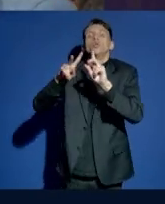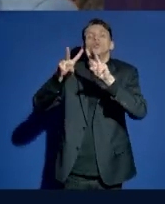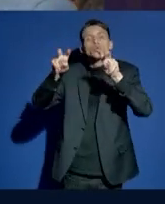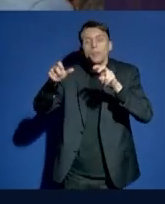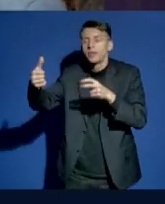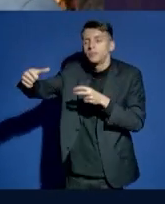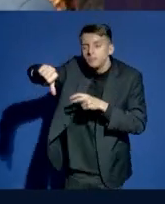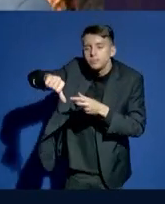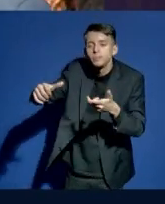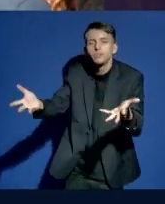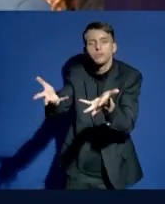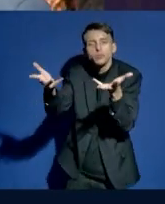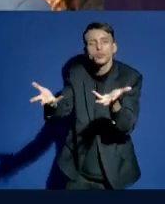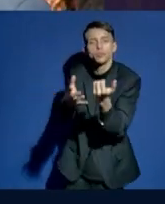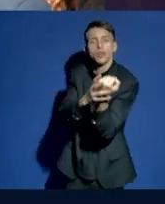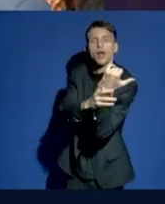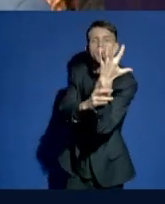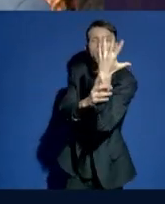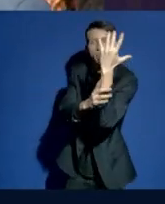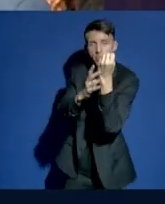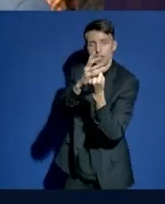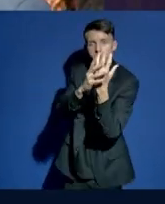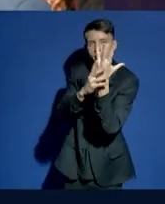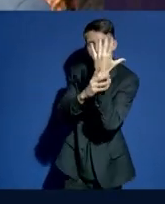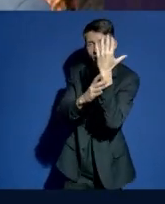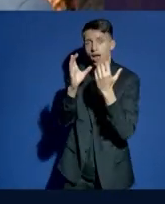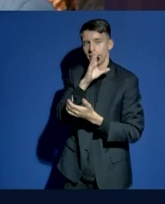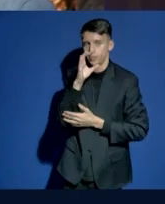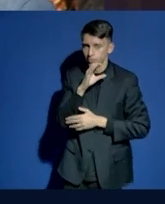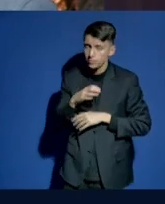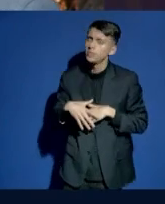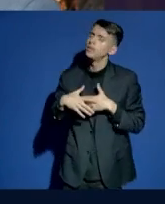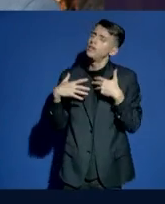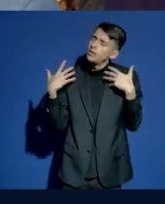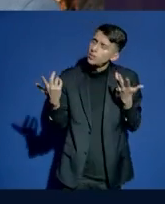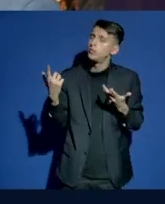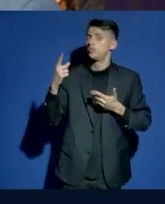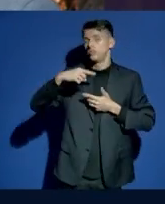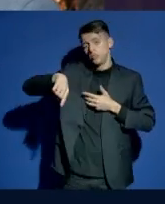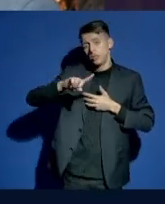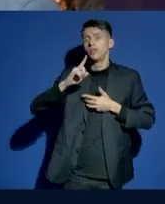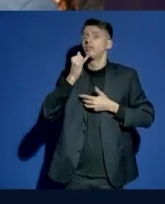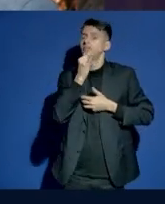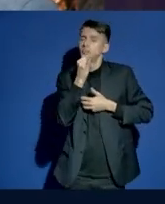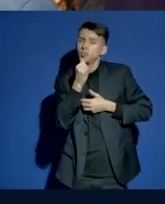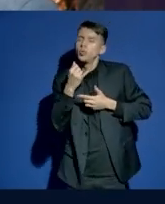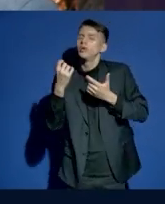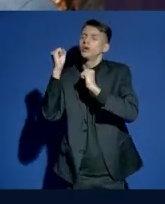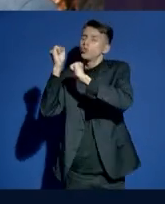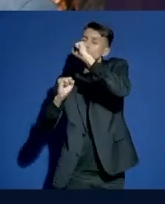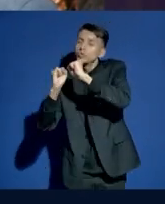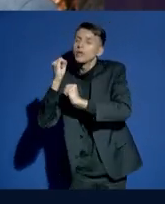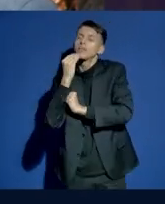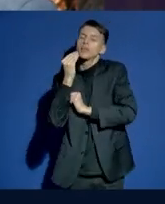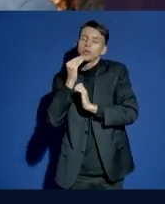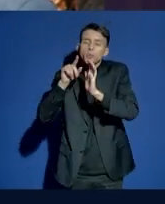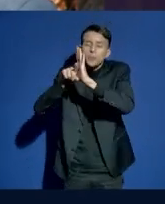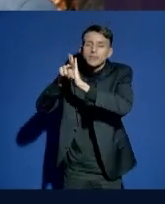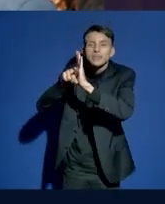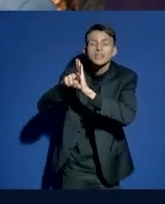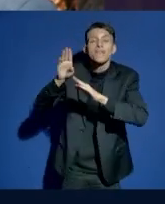tido um papel fundamental nisso, de entregar ao agricultor produtos cada vez mais eficazes, com nível de pesquisa, com nível